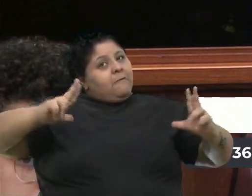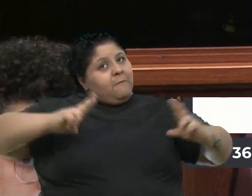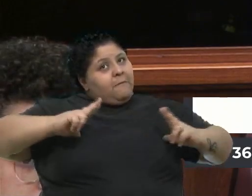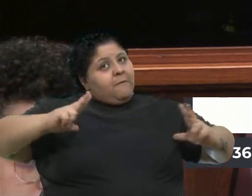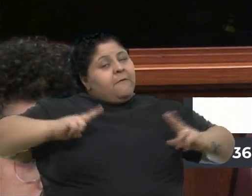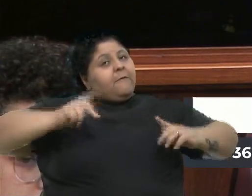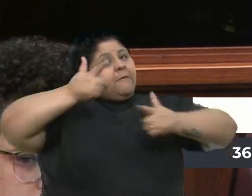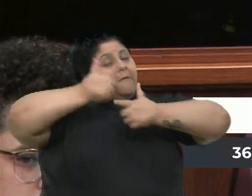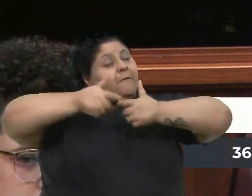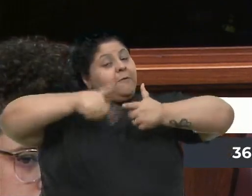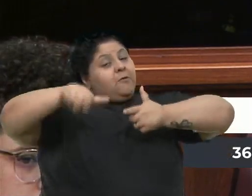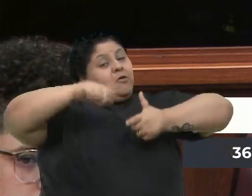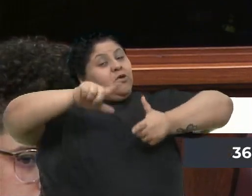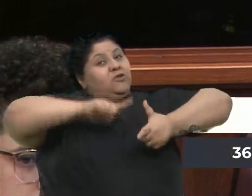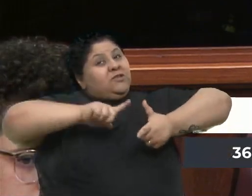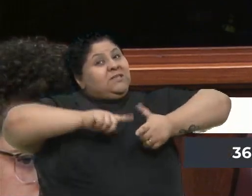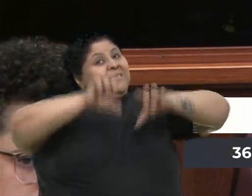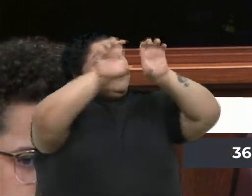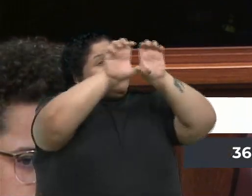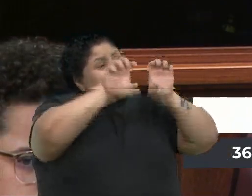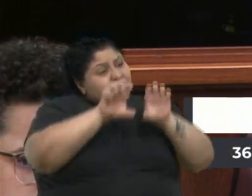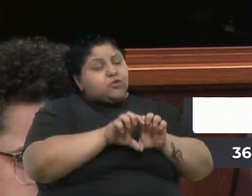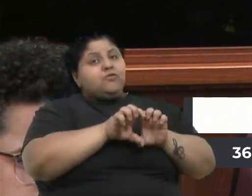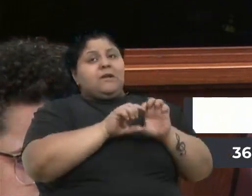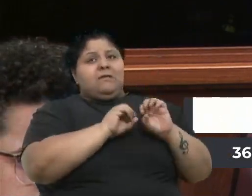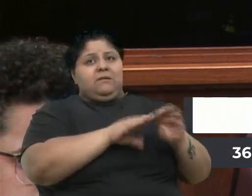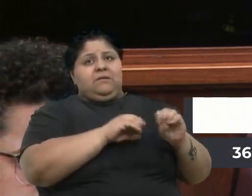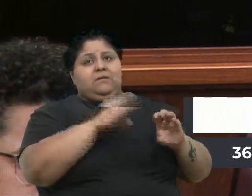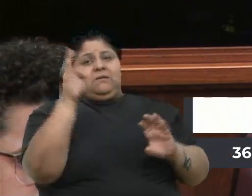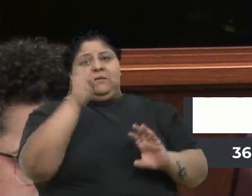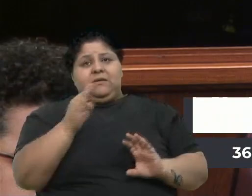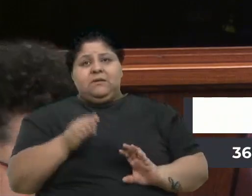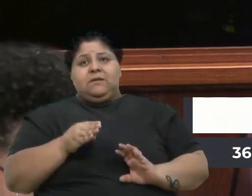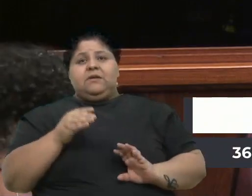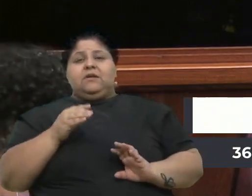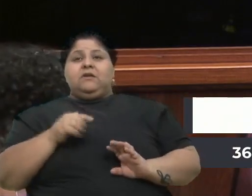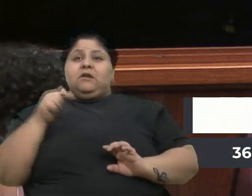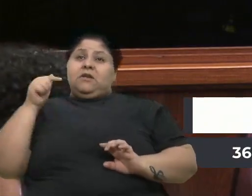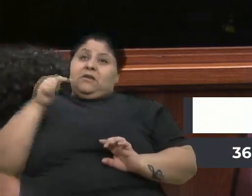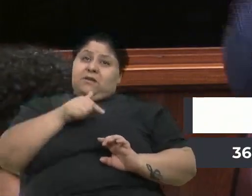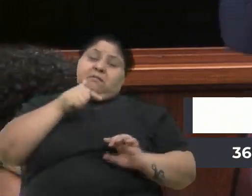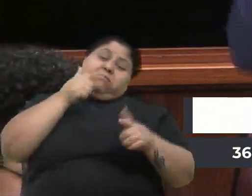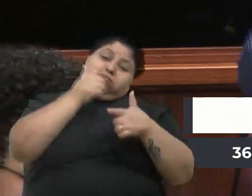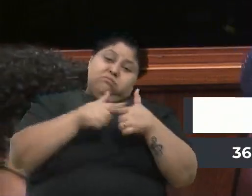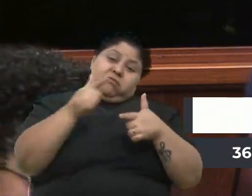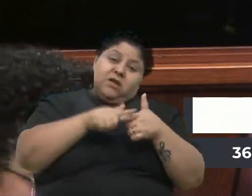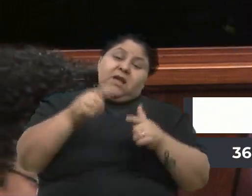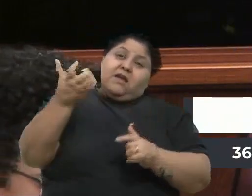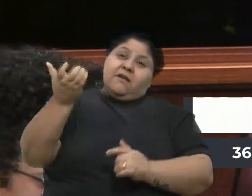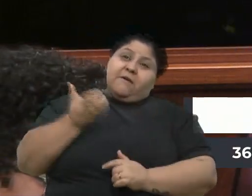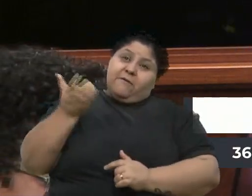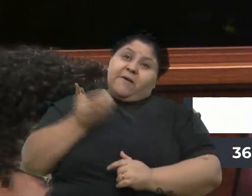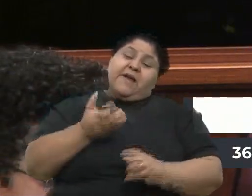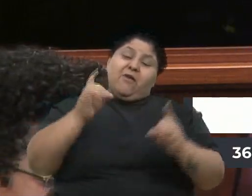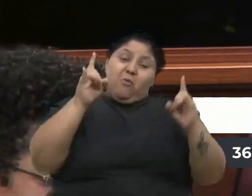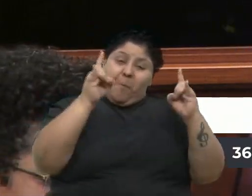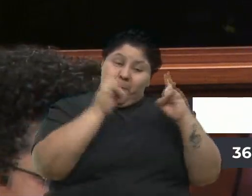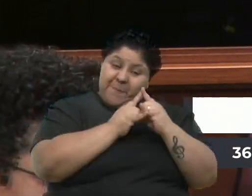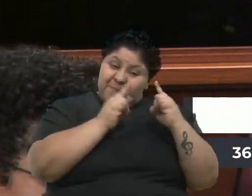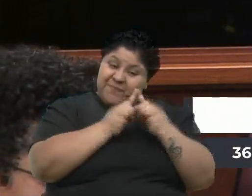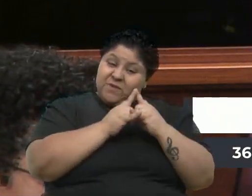um problema que nós temos estrutural na educação brasileira. É por esses e tantos motivos que eu quero uma instituição,